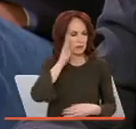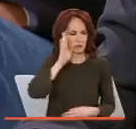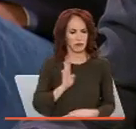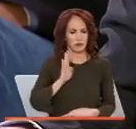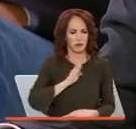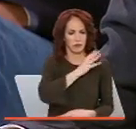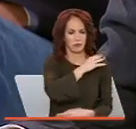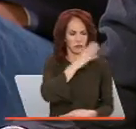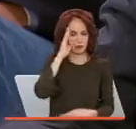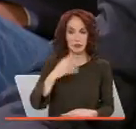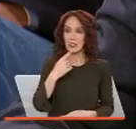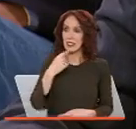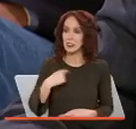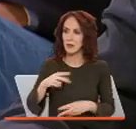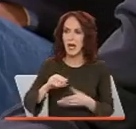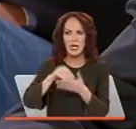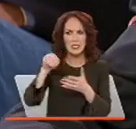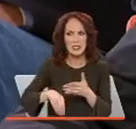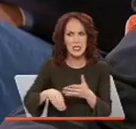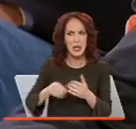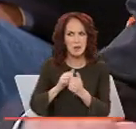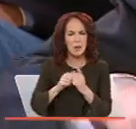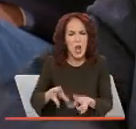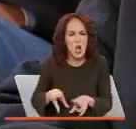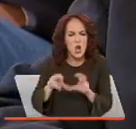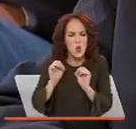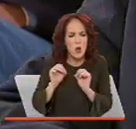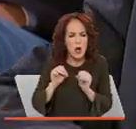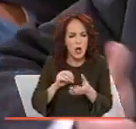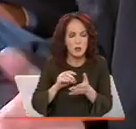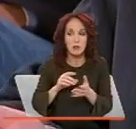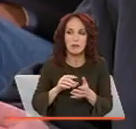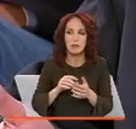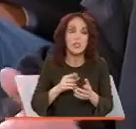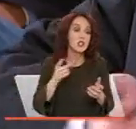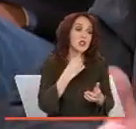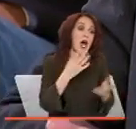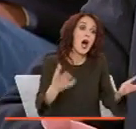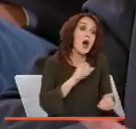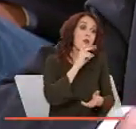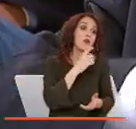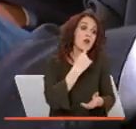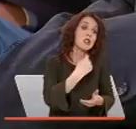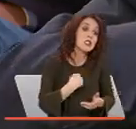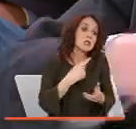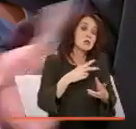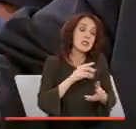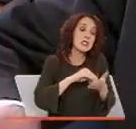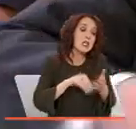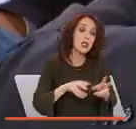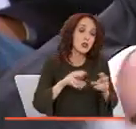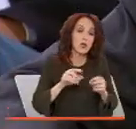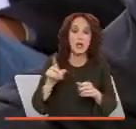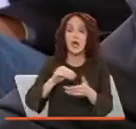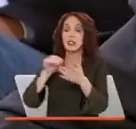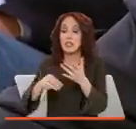dizia, nunca se assina nada, aquela velha filosofia antiga. E eu digo, olha, o avô dizia que nunca se assina nada, eu assinei o